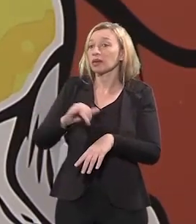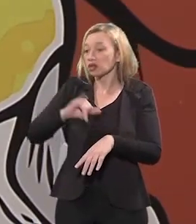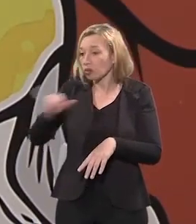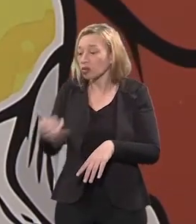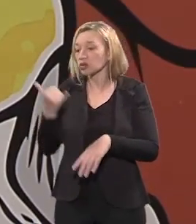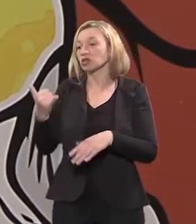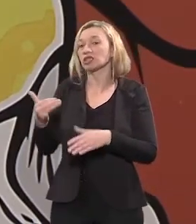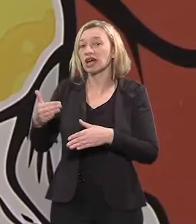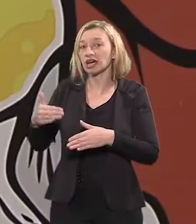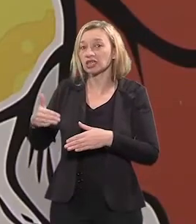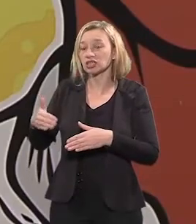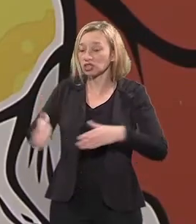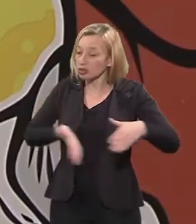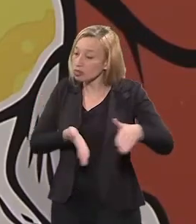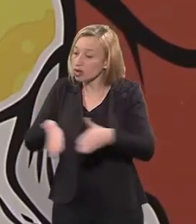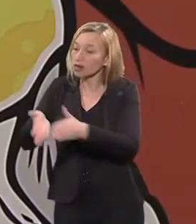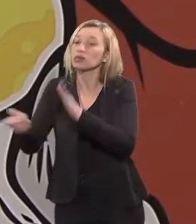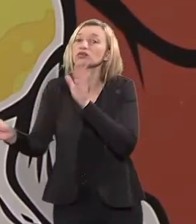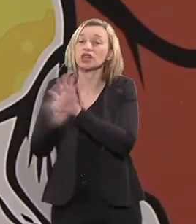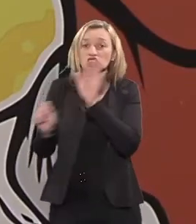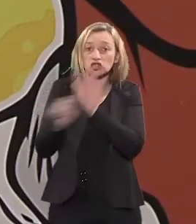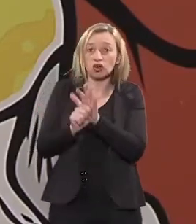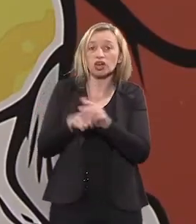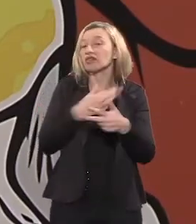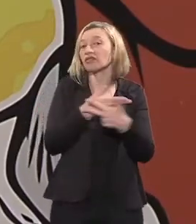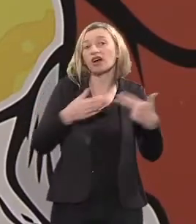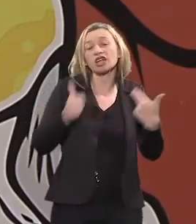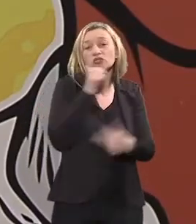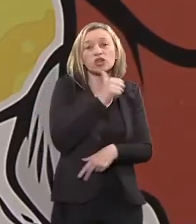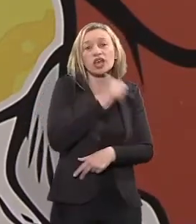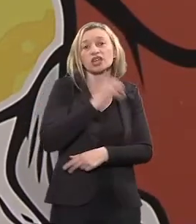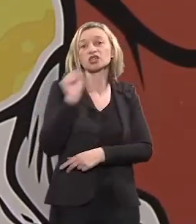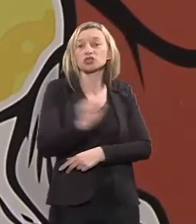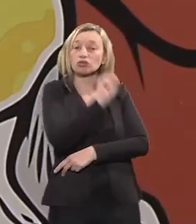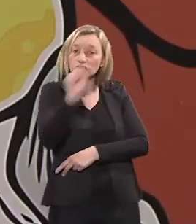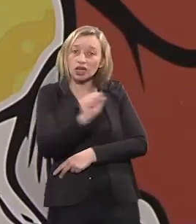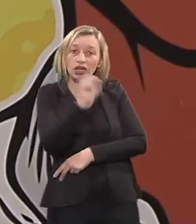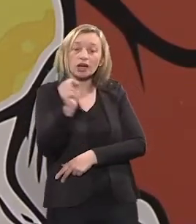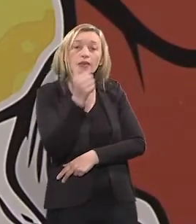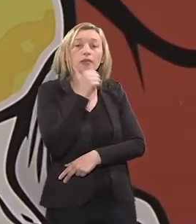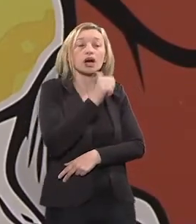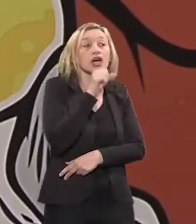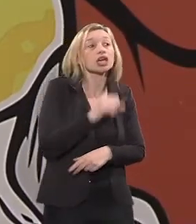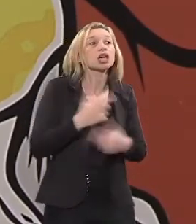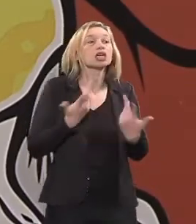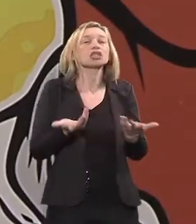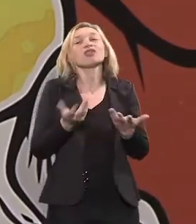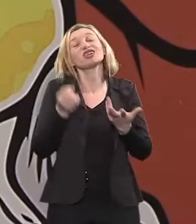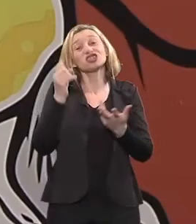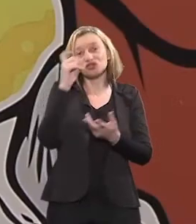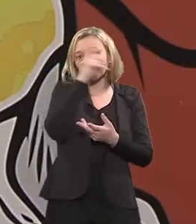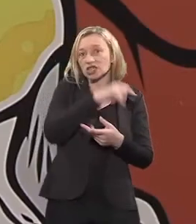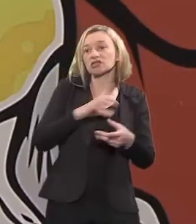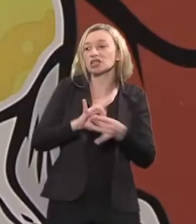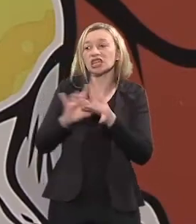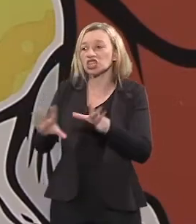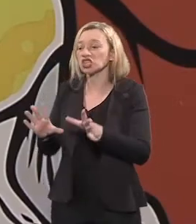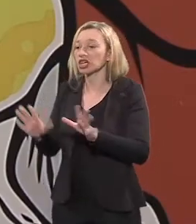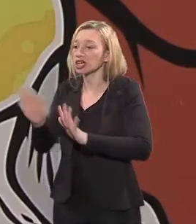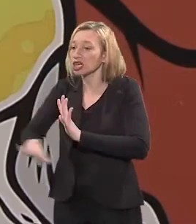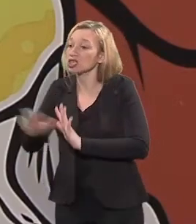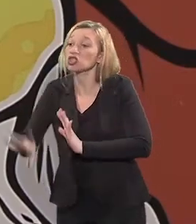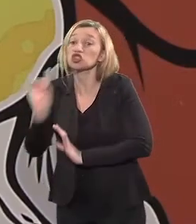estão acompanhadas ali pela família. A grande maioria são mães solteiras. Então é muito cruel, porque você deixa essa criança